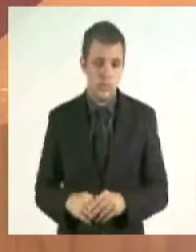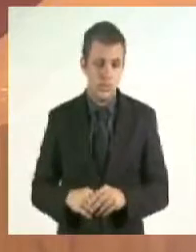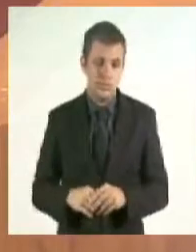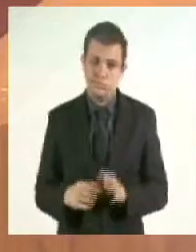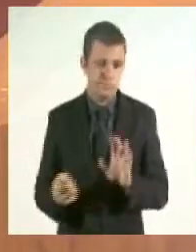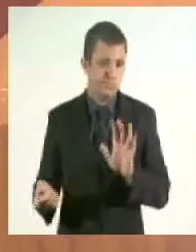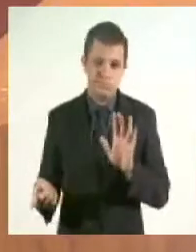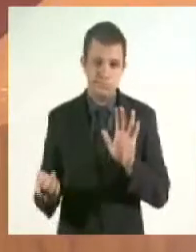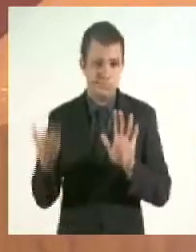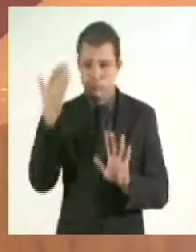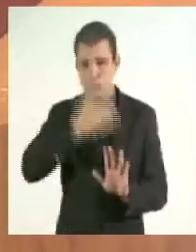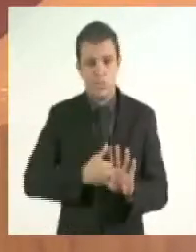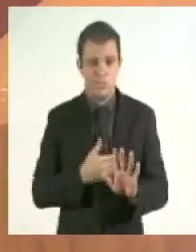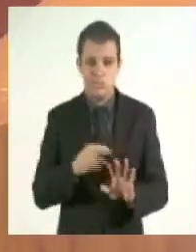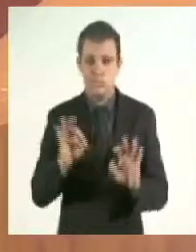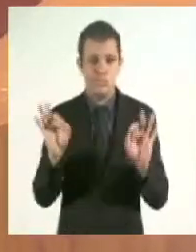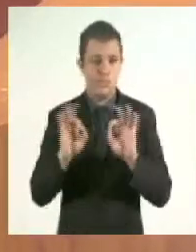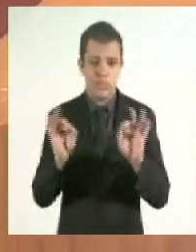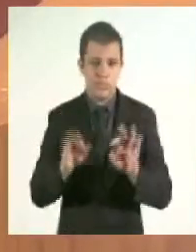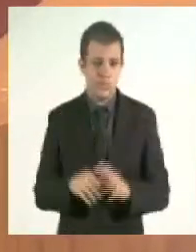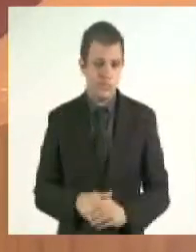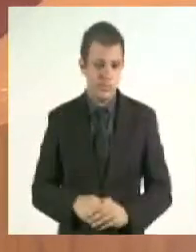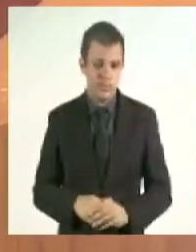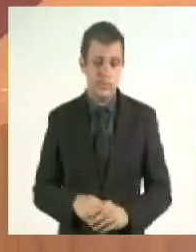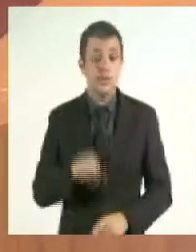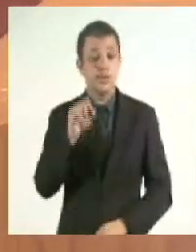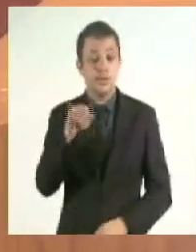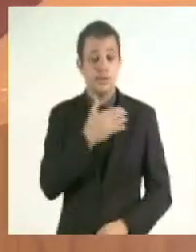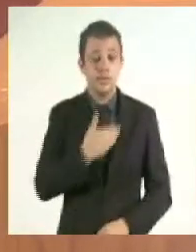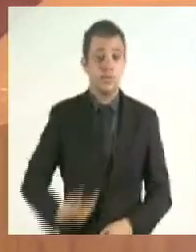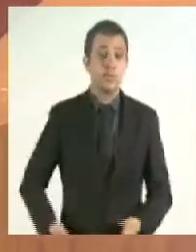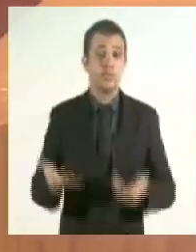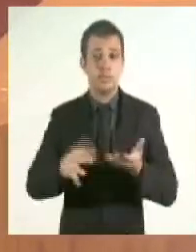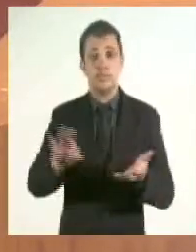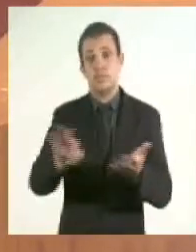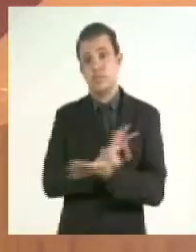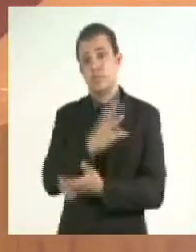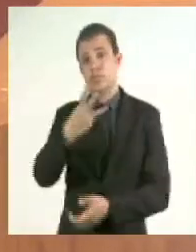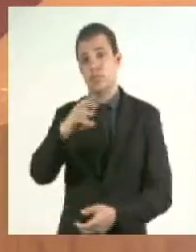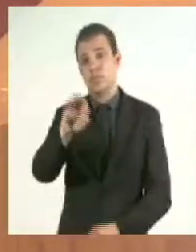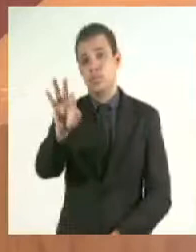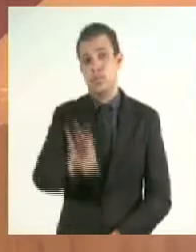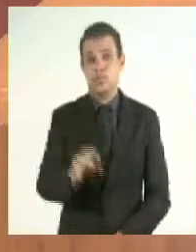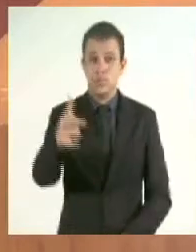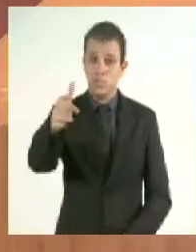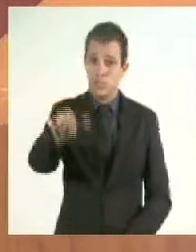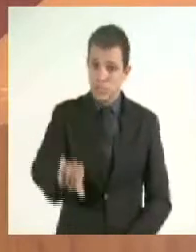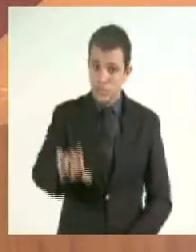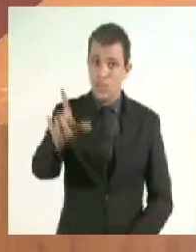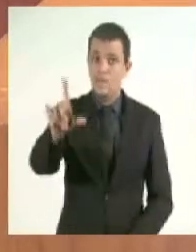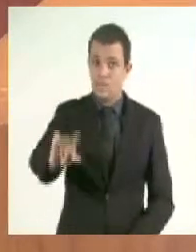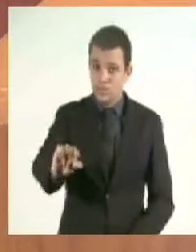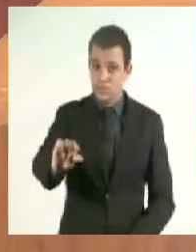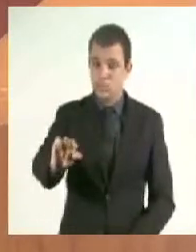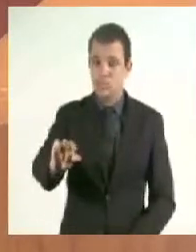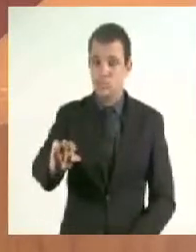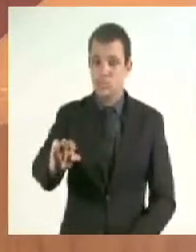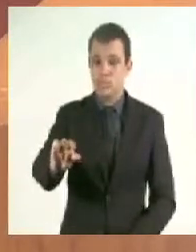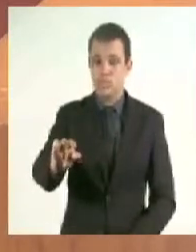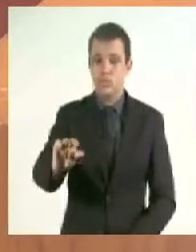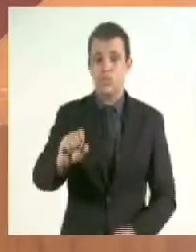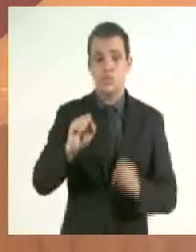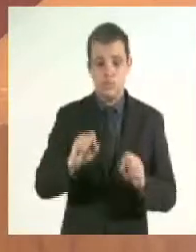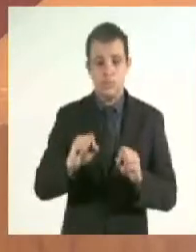quer dizer nada. Se o governo pretende contratar com 30% a menos e está pagando para ver, ele contrata